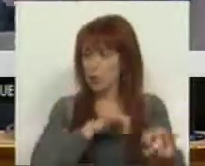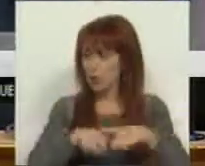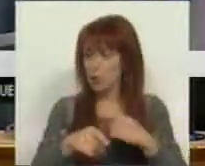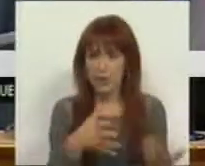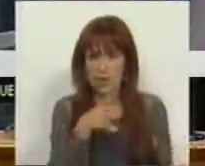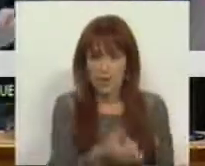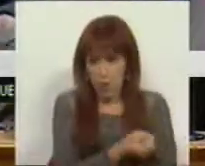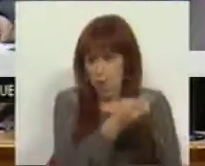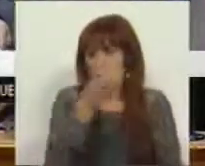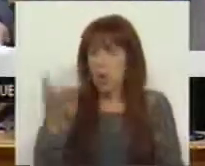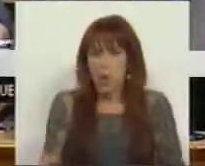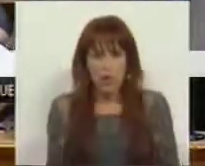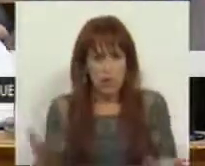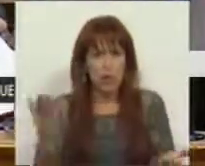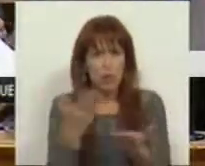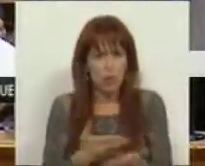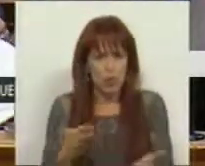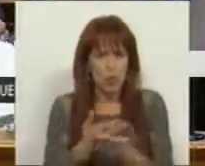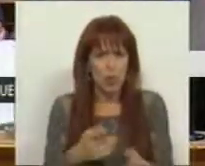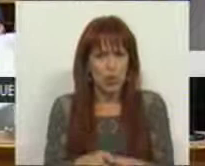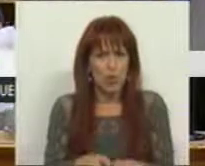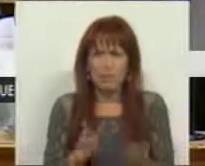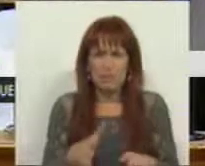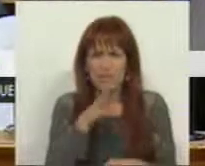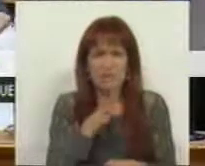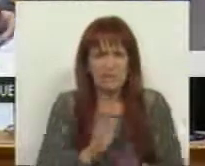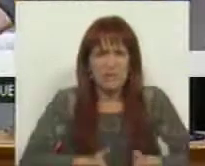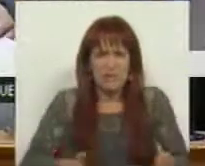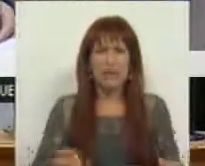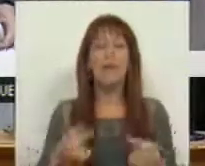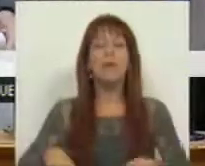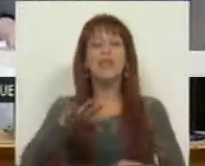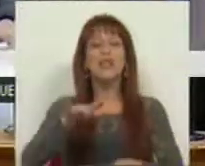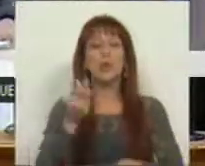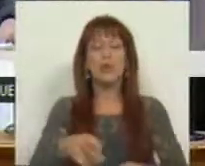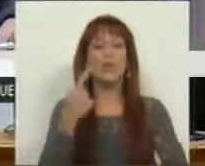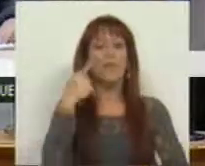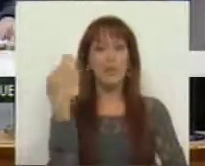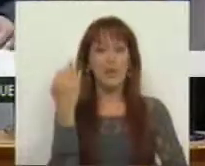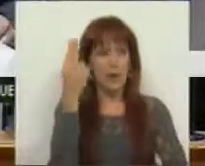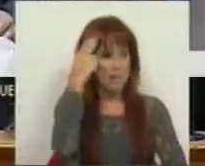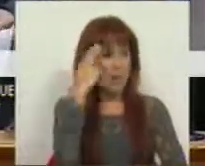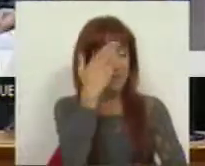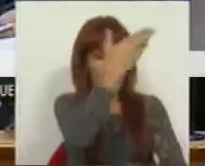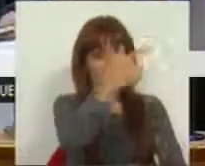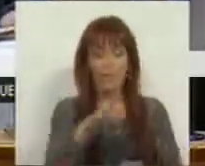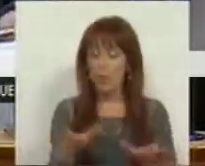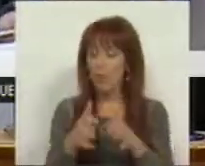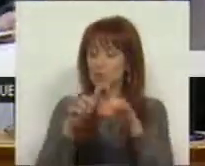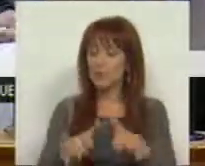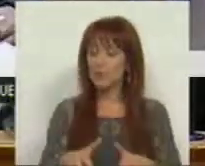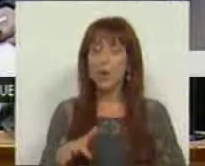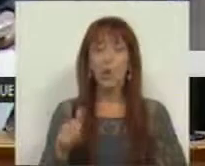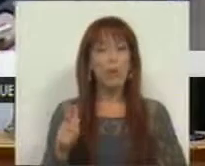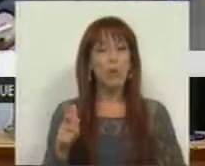Deputado acabou de reportar, escuso de me estar a repetir. Quando esta situação se verificou na Madeira, o grupo